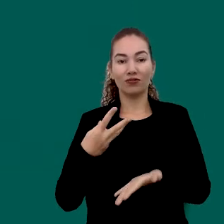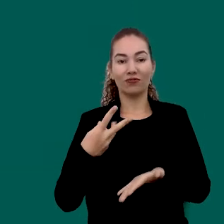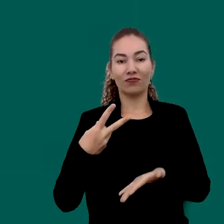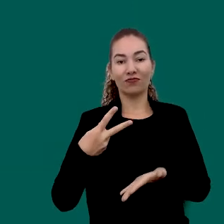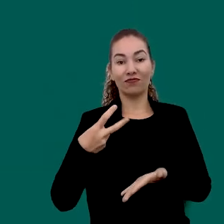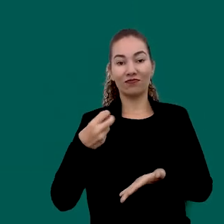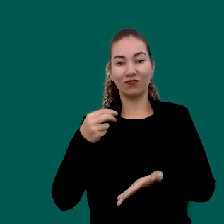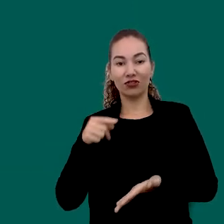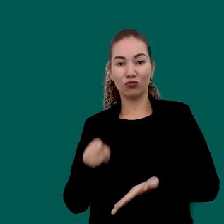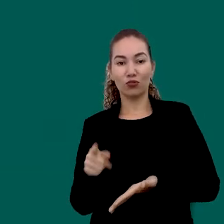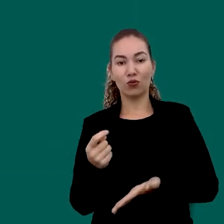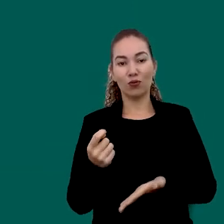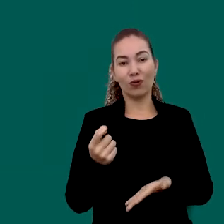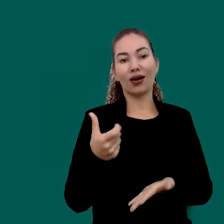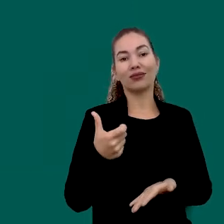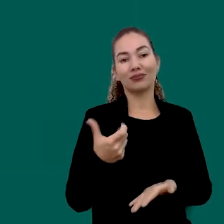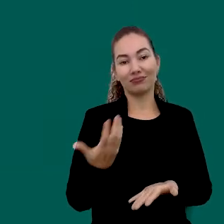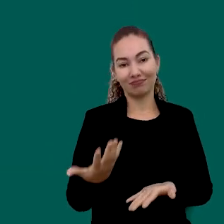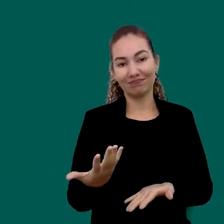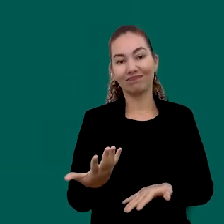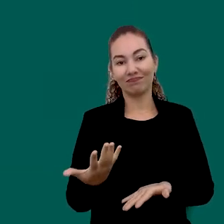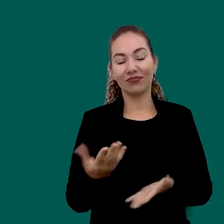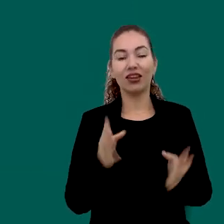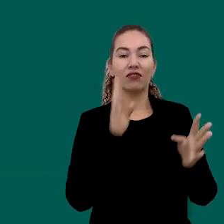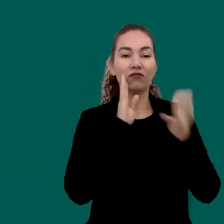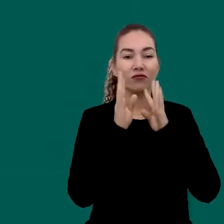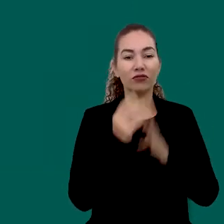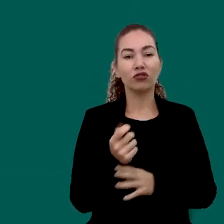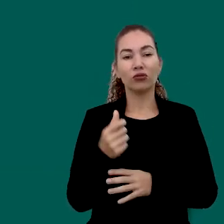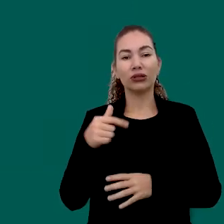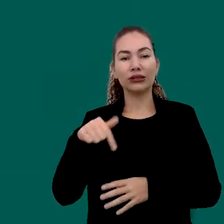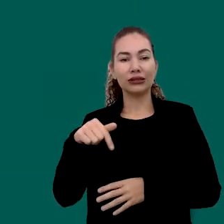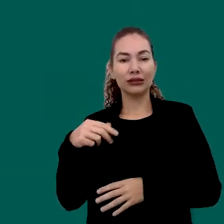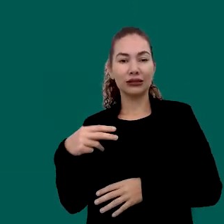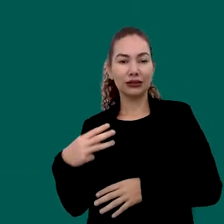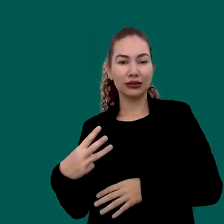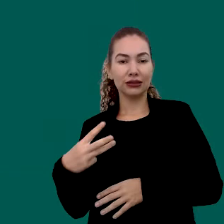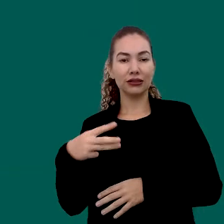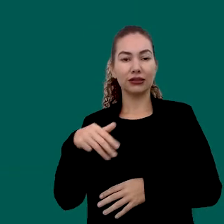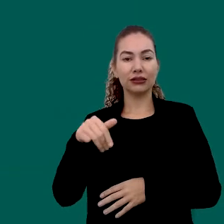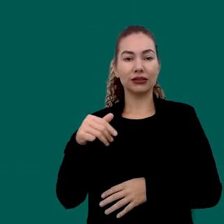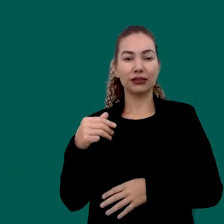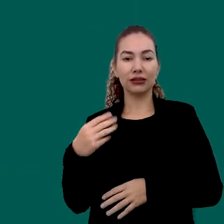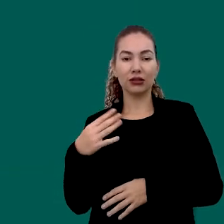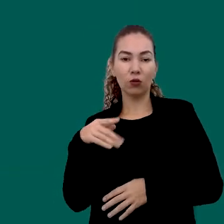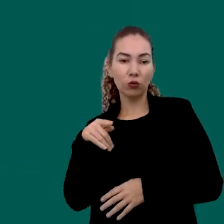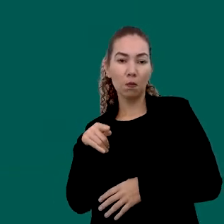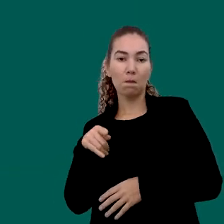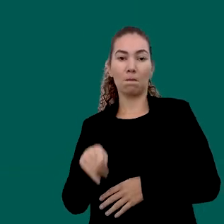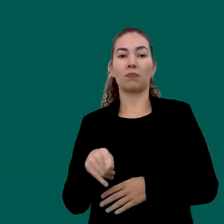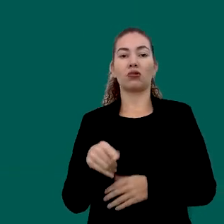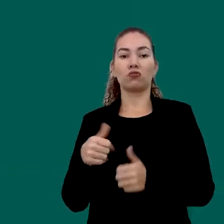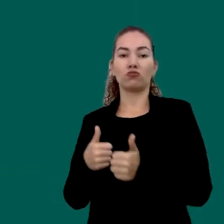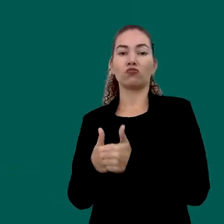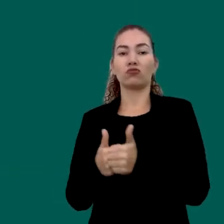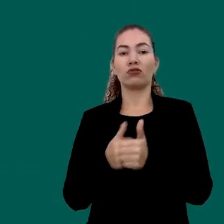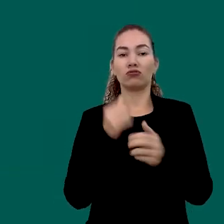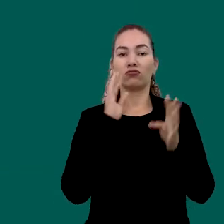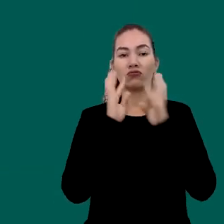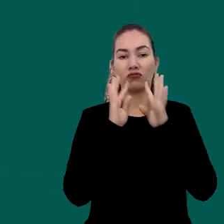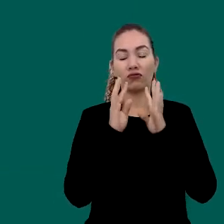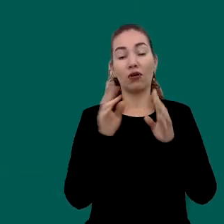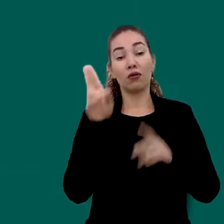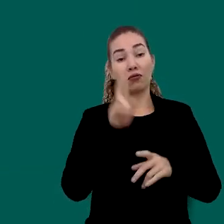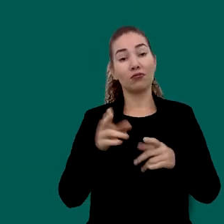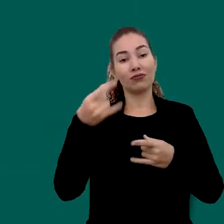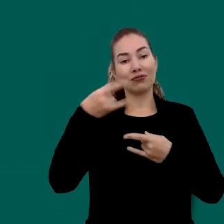seguidores. Facebook também. Hoje a gente está com praticamente aproximadamente 73, 74 mil seguidores no Facebook. E através das lives